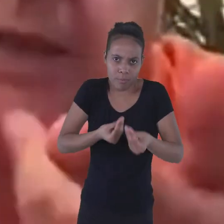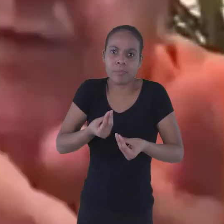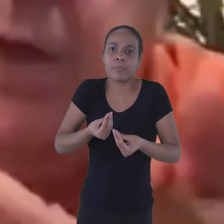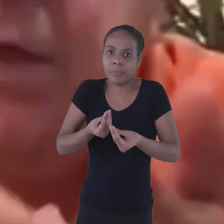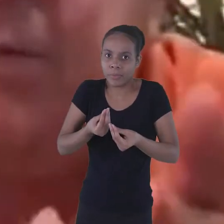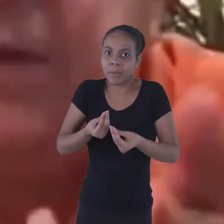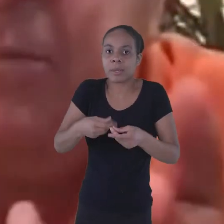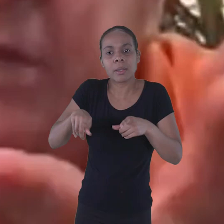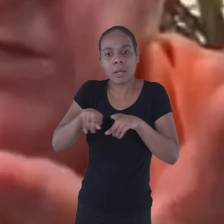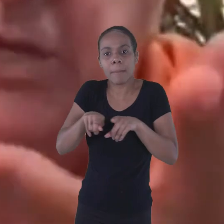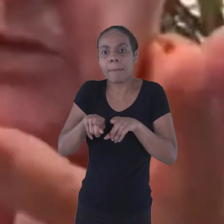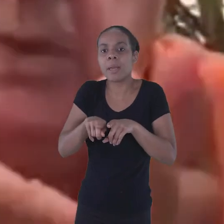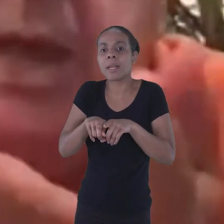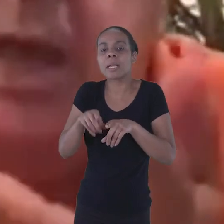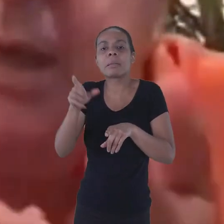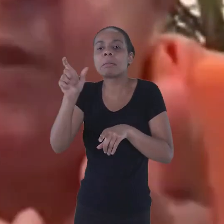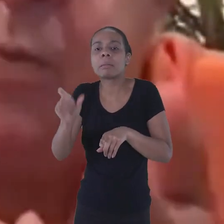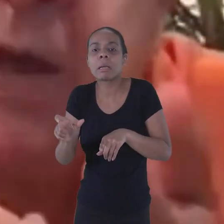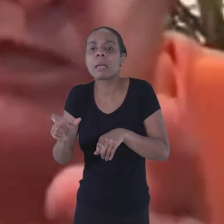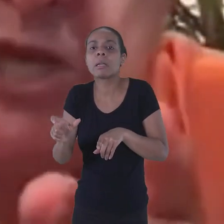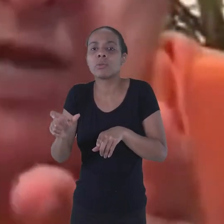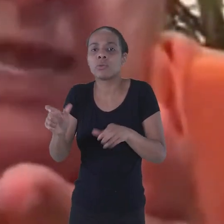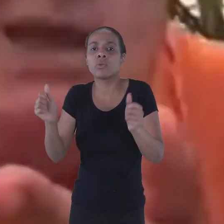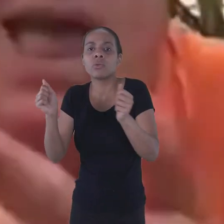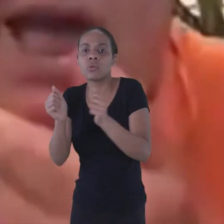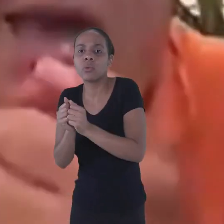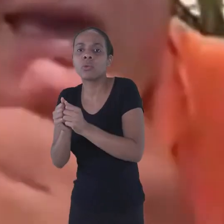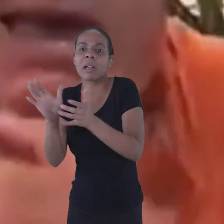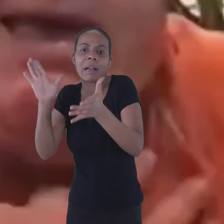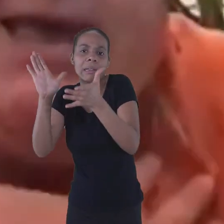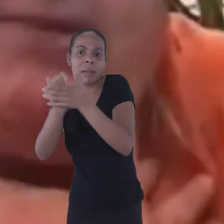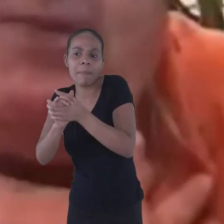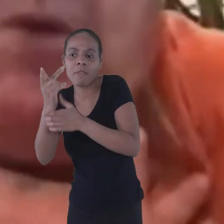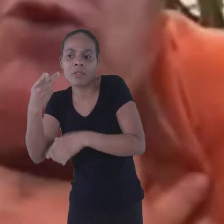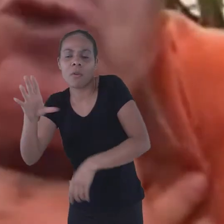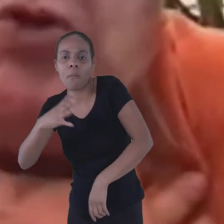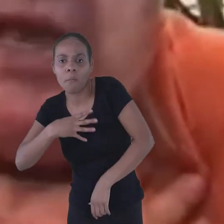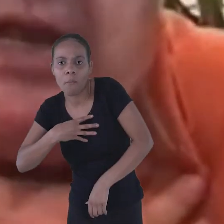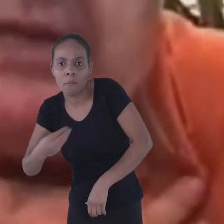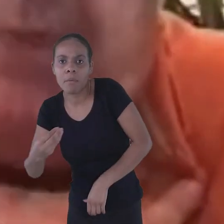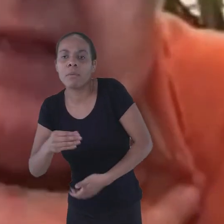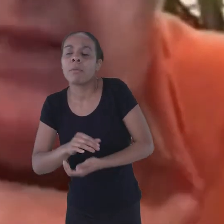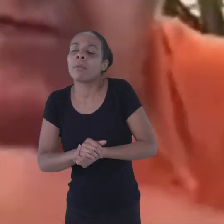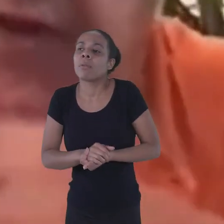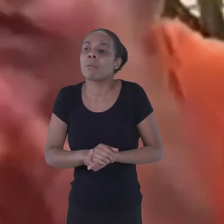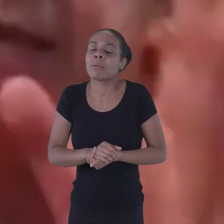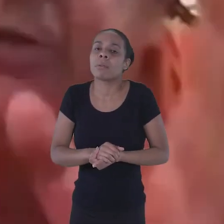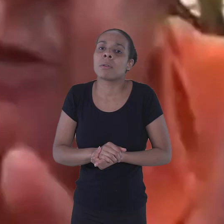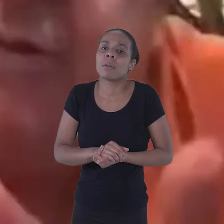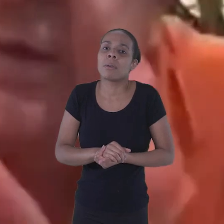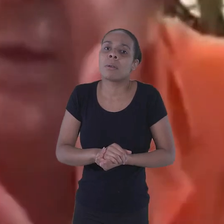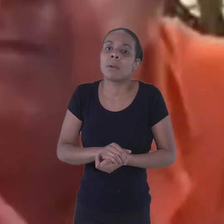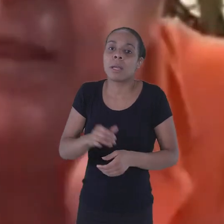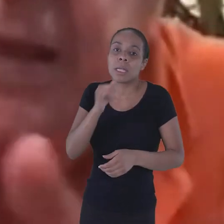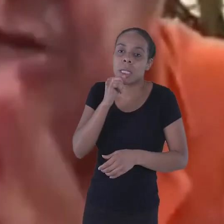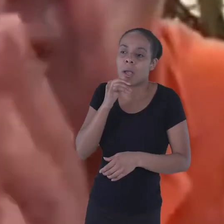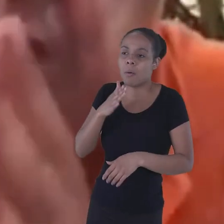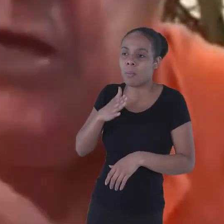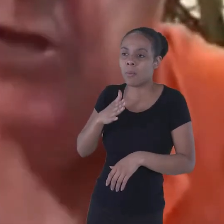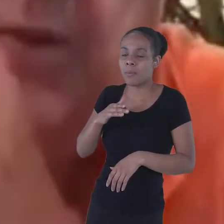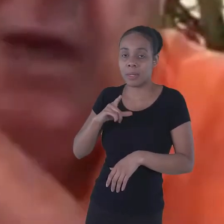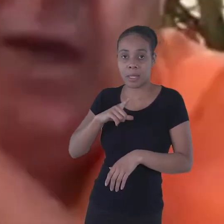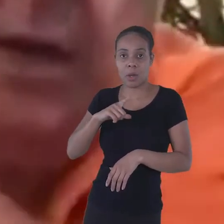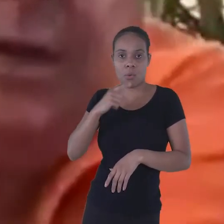padrinho do seu filho, porque muita gente... tem uma tia aqui que, meu sonho era ser padrinho. Fala assim, a senhora vai ser padrinho